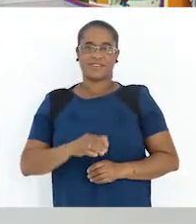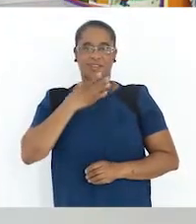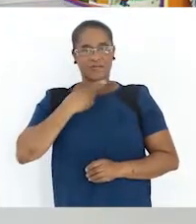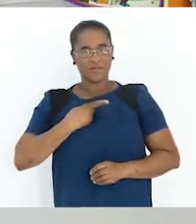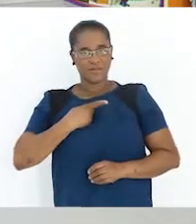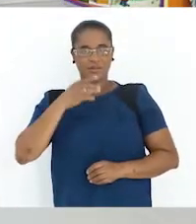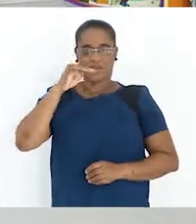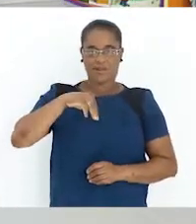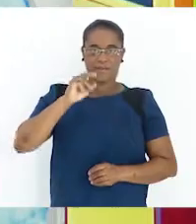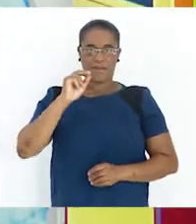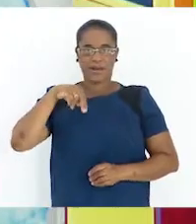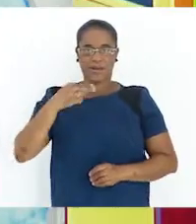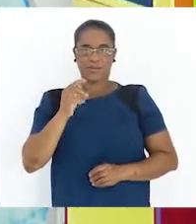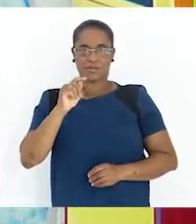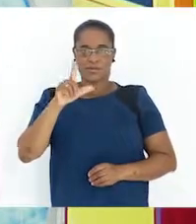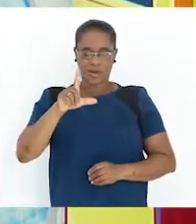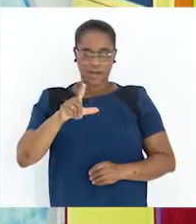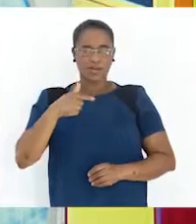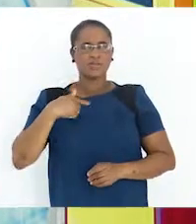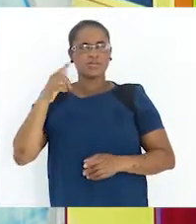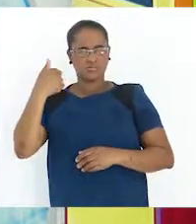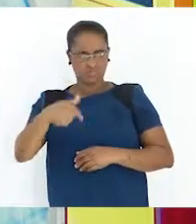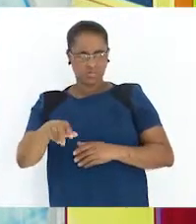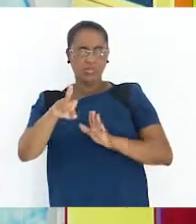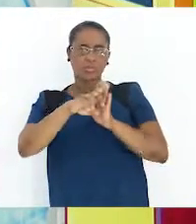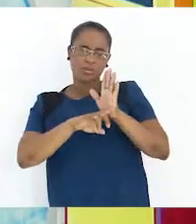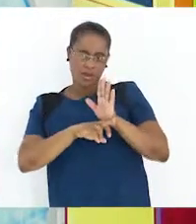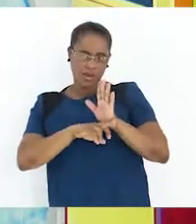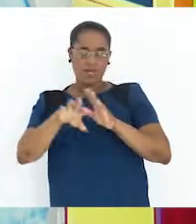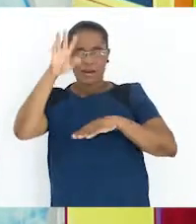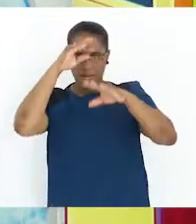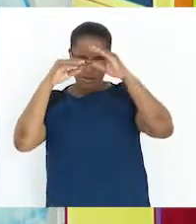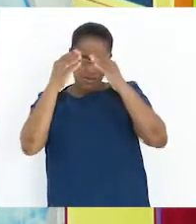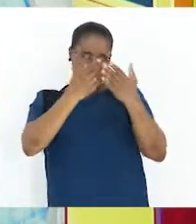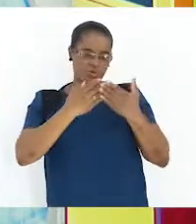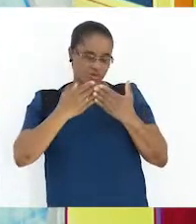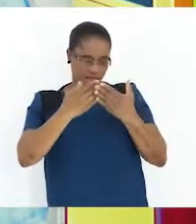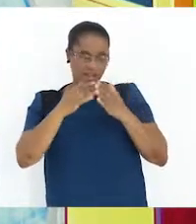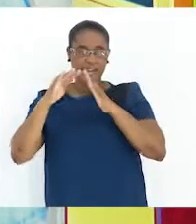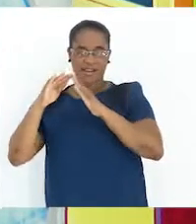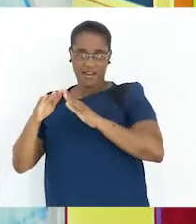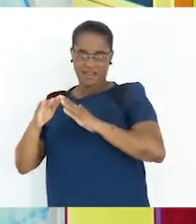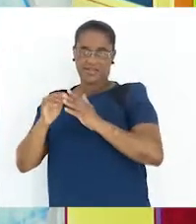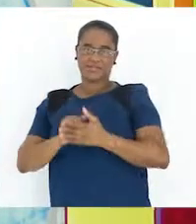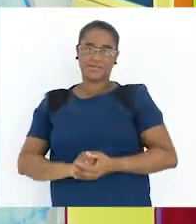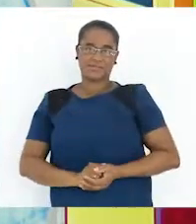professor Manuel Moreira e estamos no programa Aprender e Estudar em